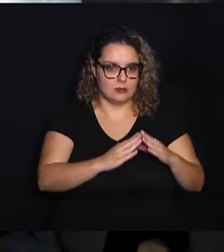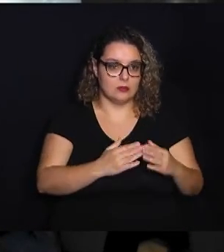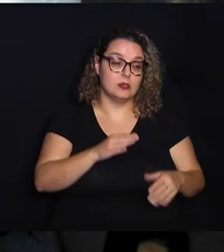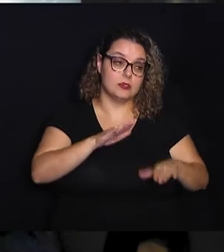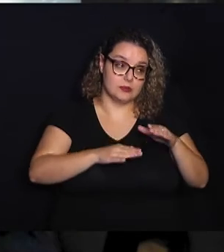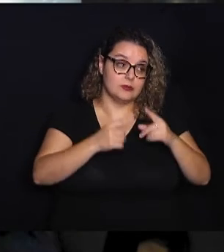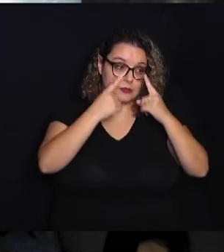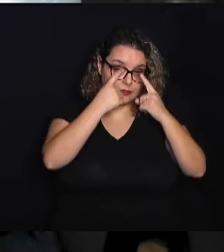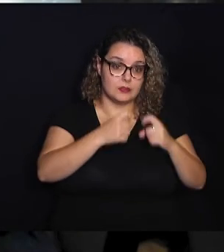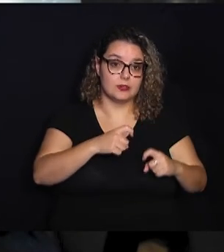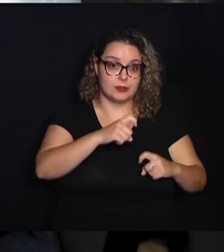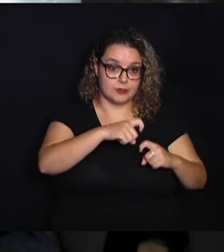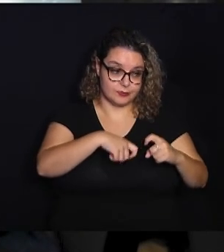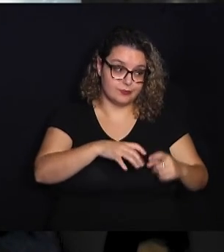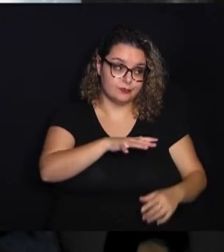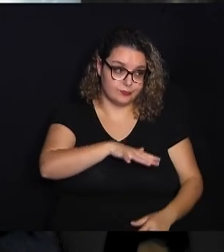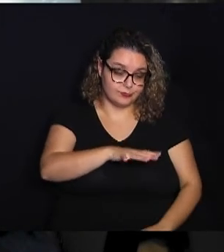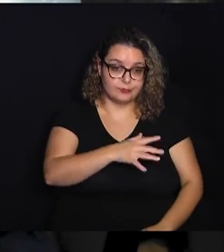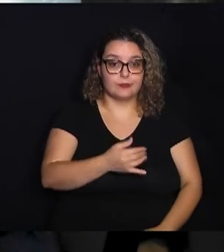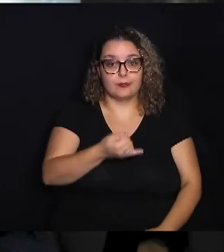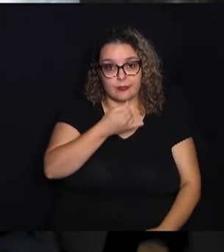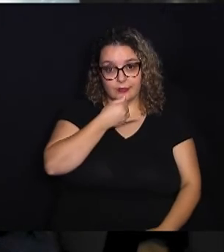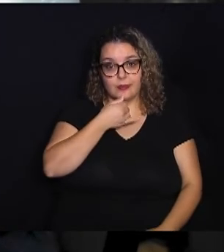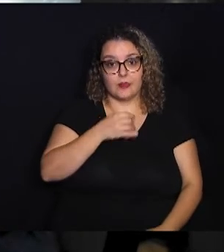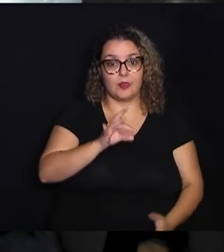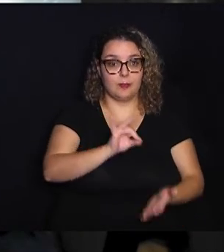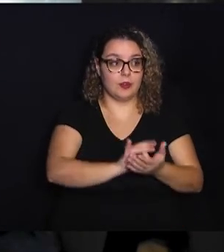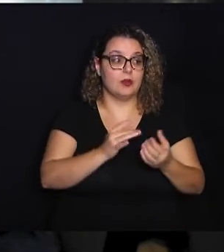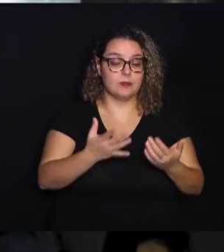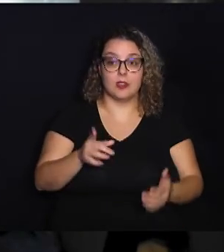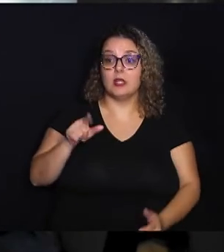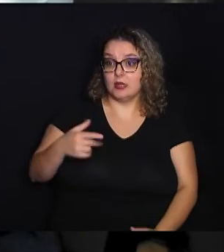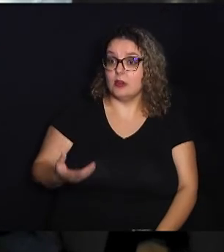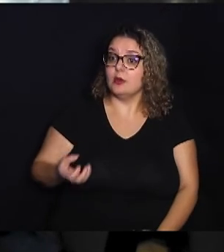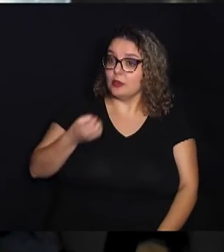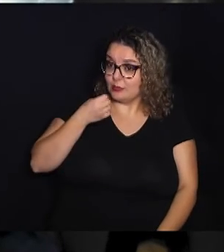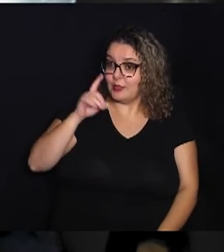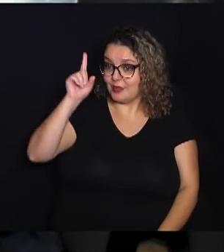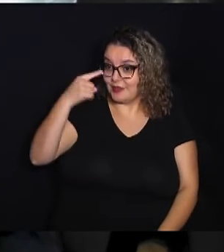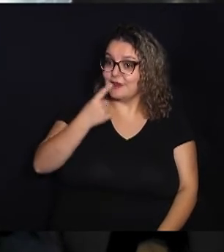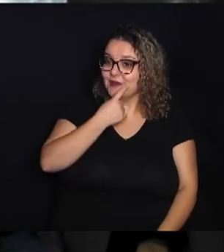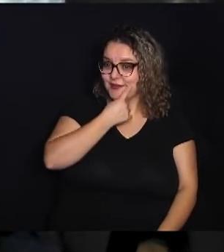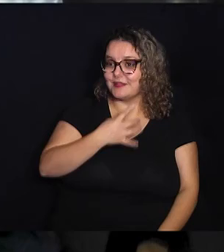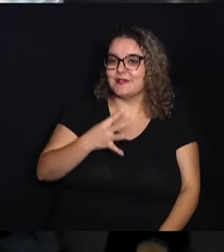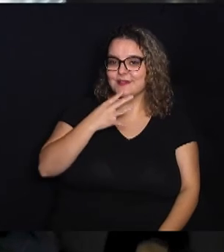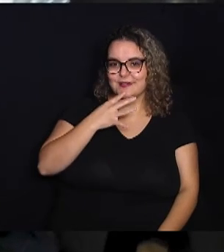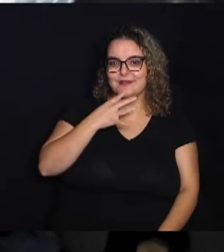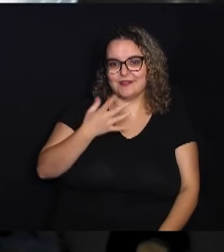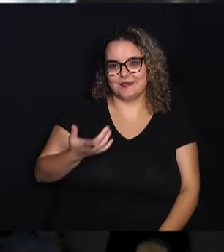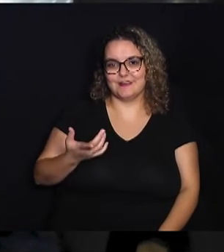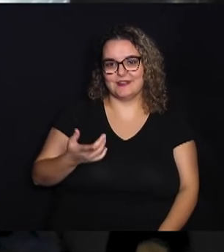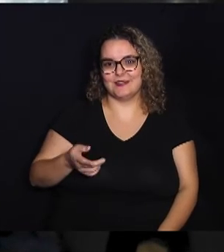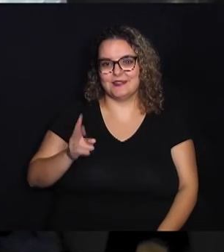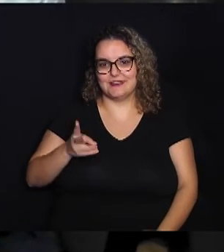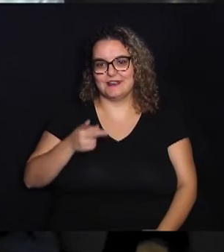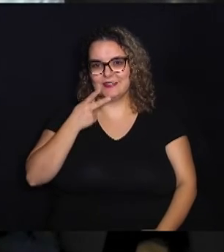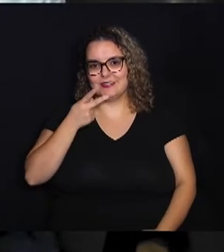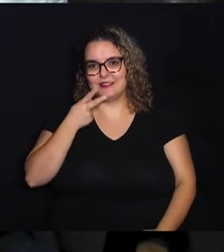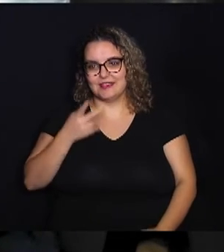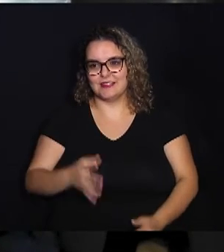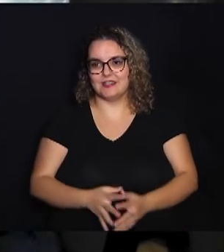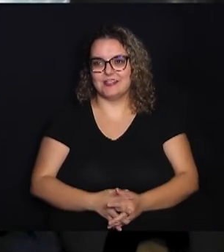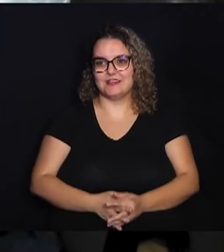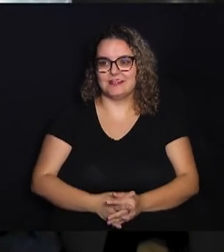sexual. Infelizmente, é uma realidade colocada. Ô, Mirna, muito bom. Você, a Mirna conhece muito aqui, viu? Eu sempre falo, a Mirna,